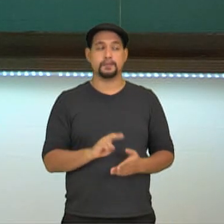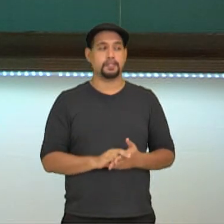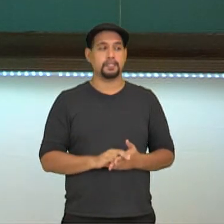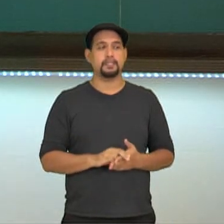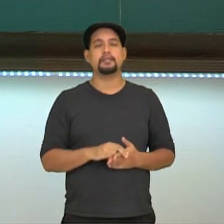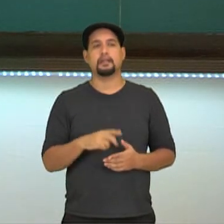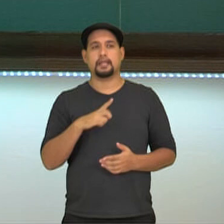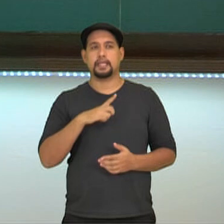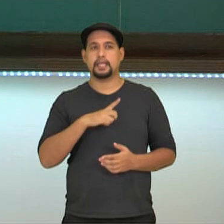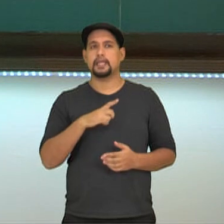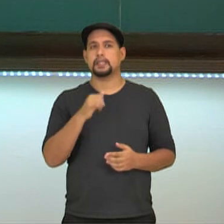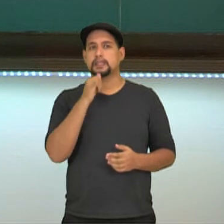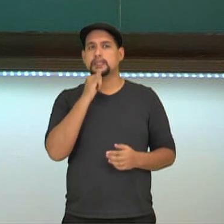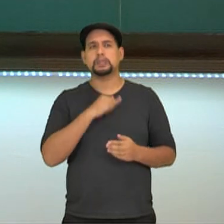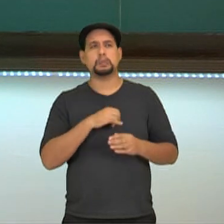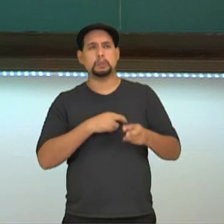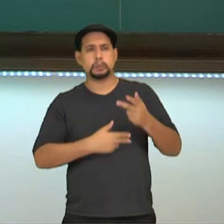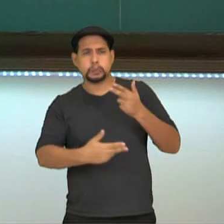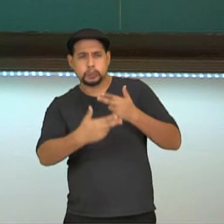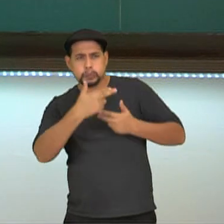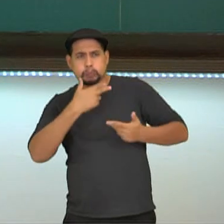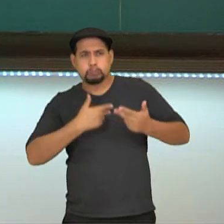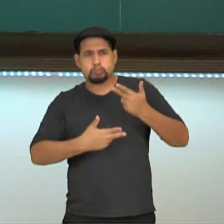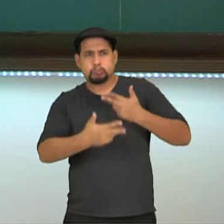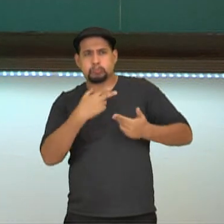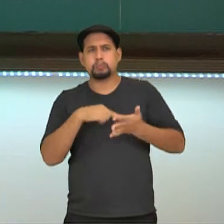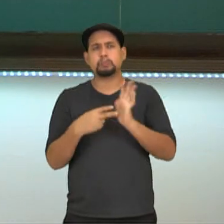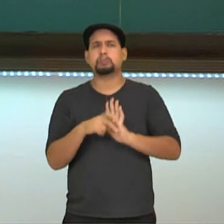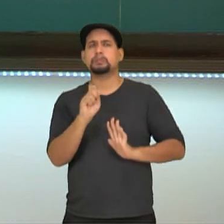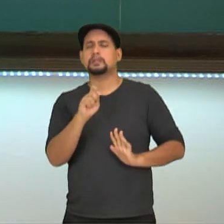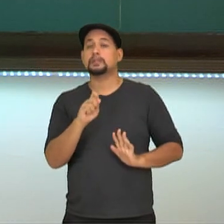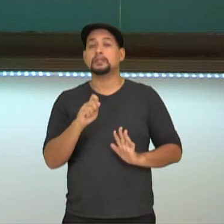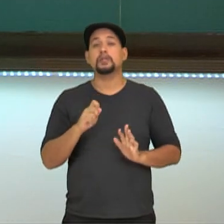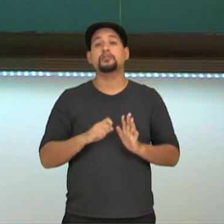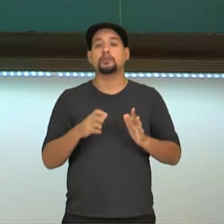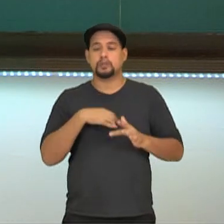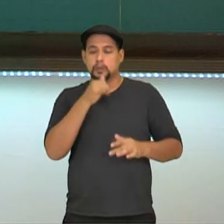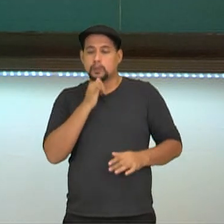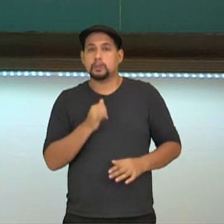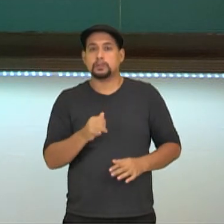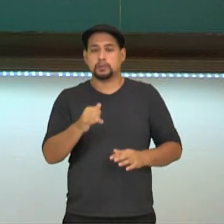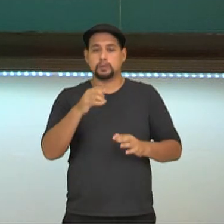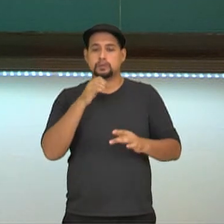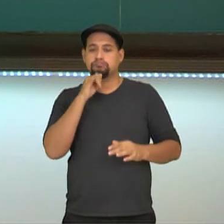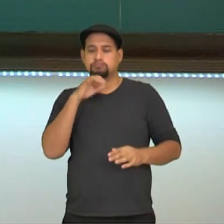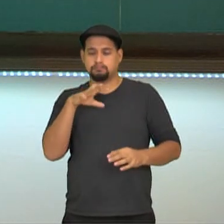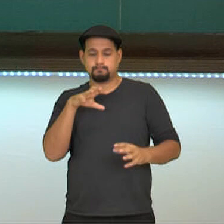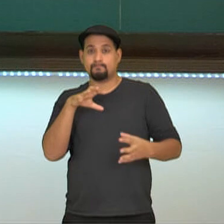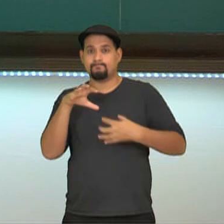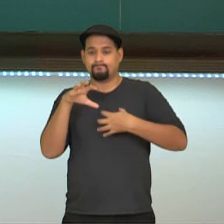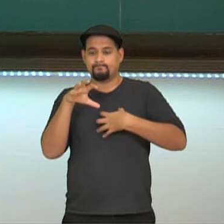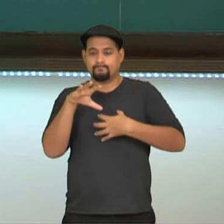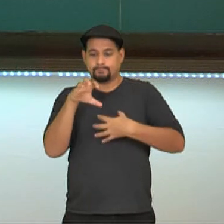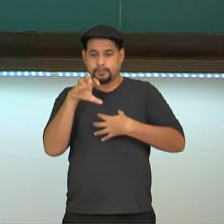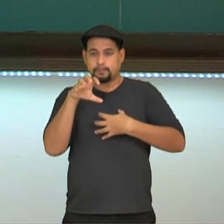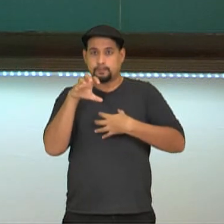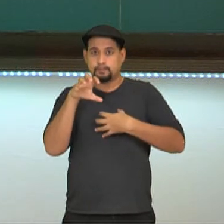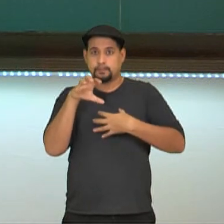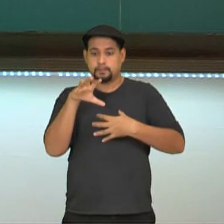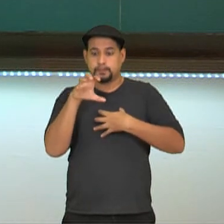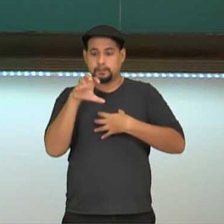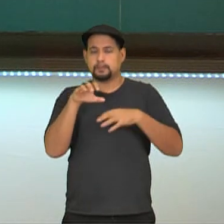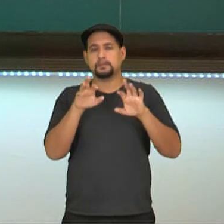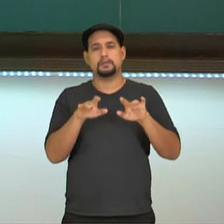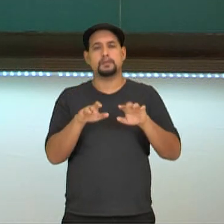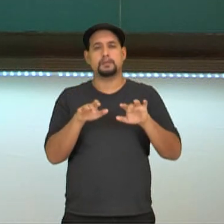diodos, tá? Transistores, que servem como sensores e também chaves, que fecham e abrem